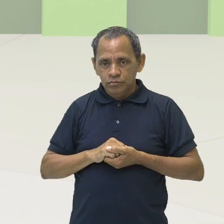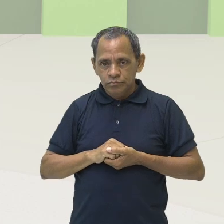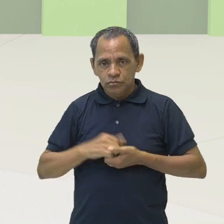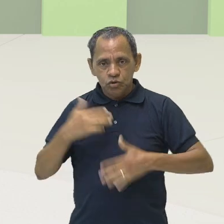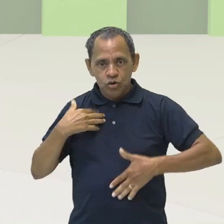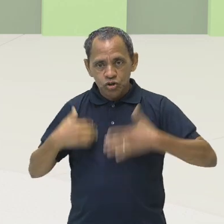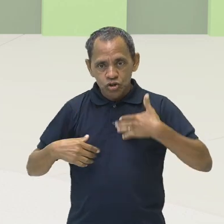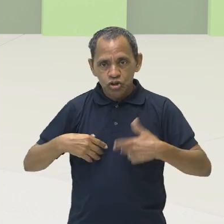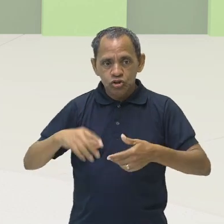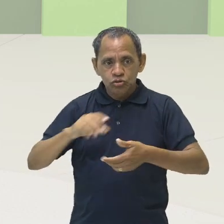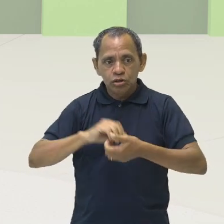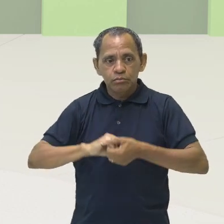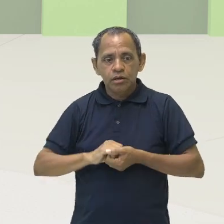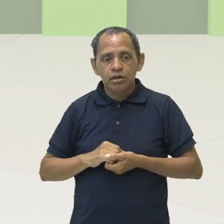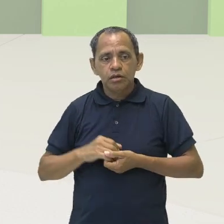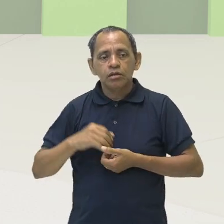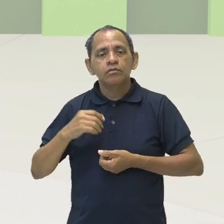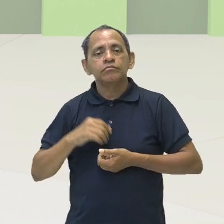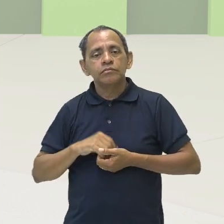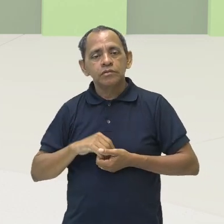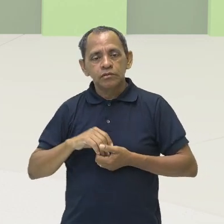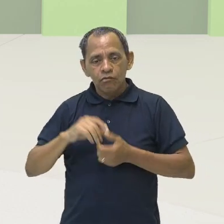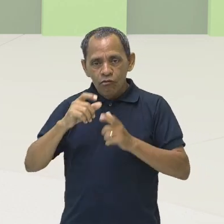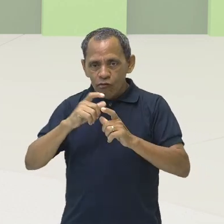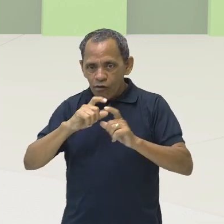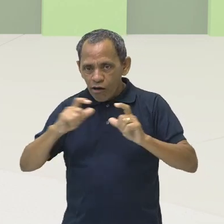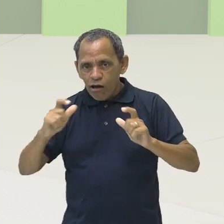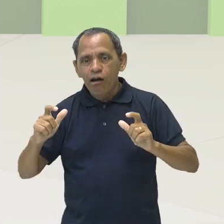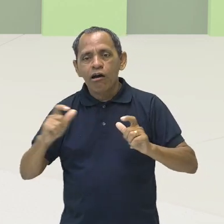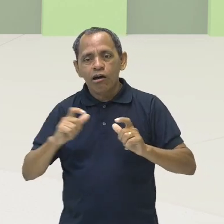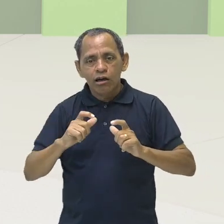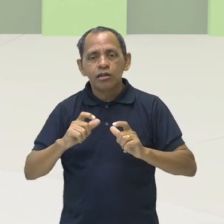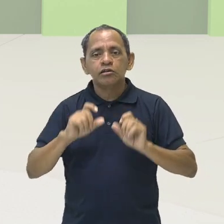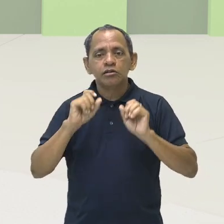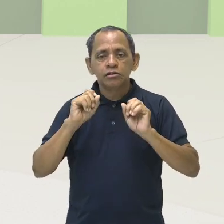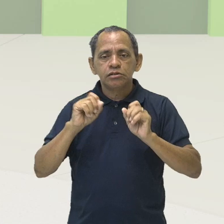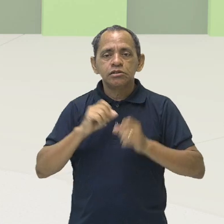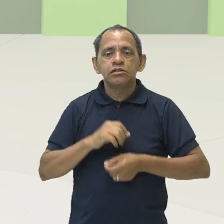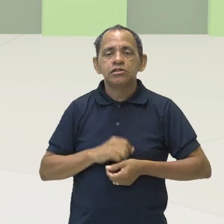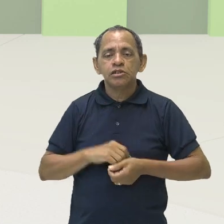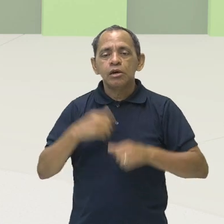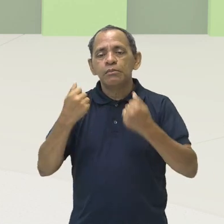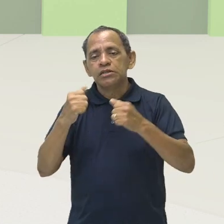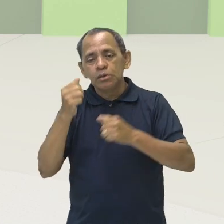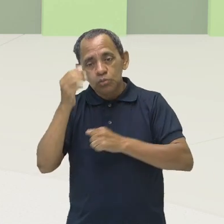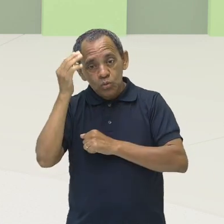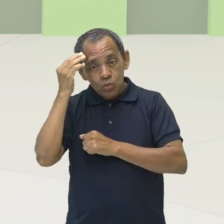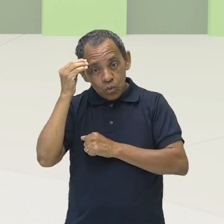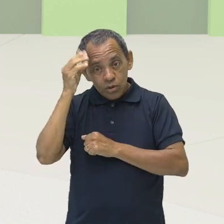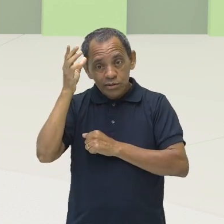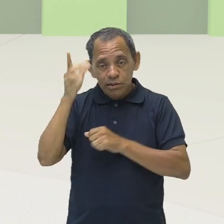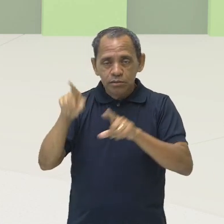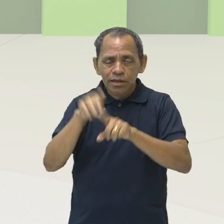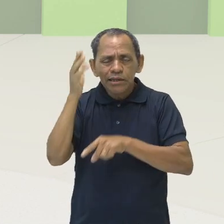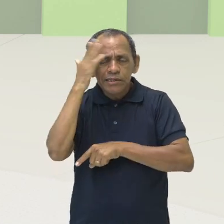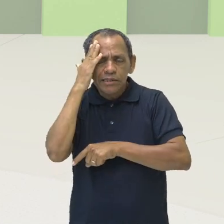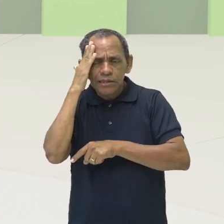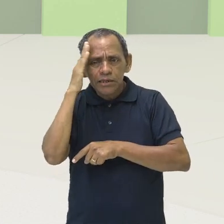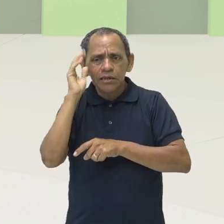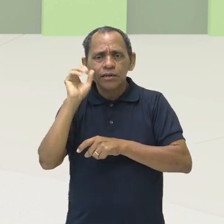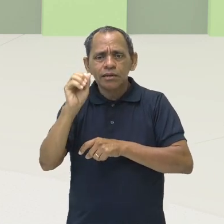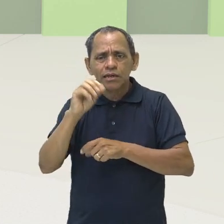outras moléculas que nós temos no nosso organismo. Mas para isso, a gente precisa conhecer, precisa entender o